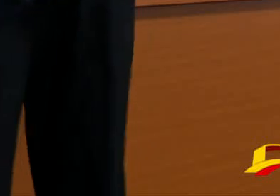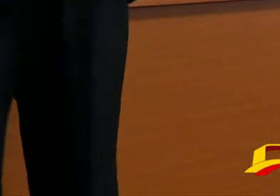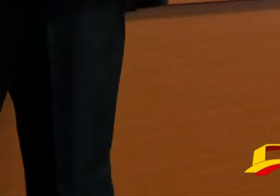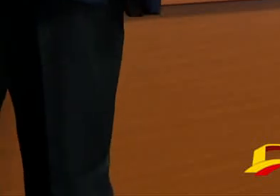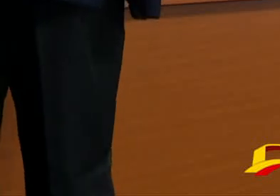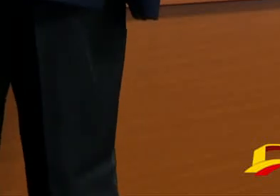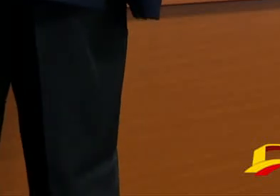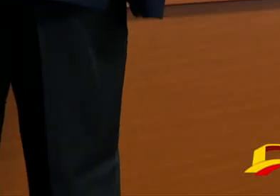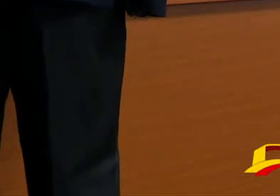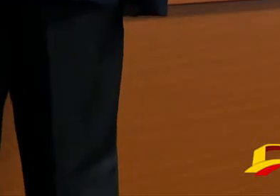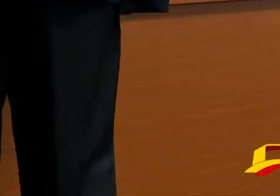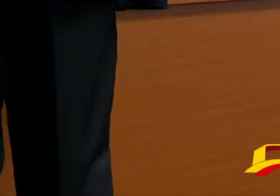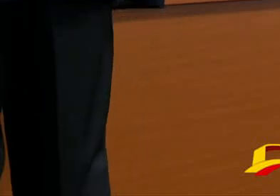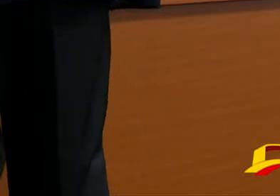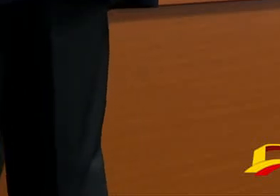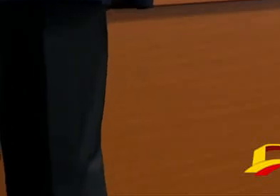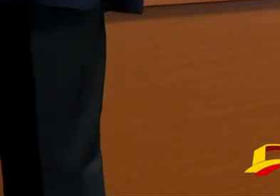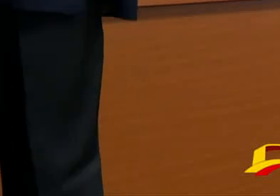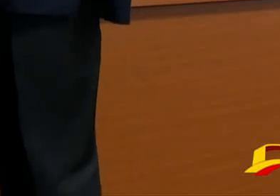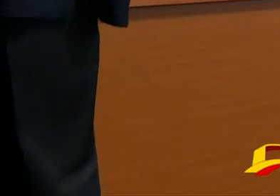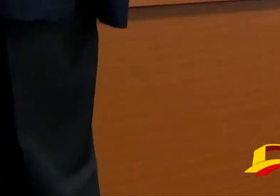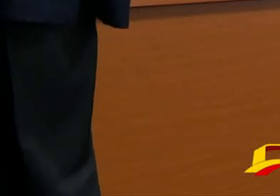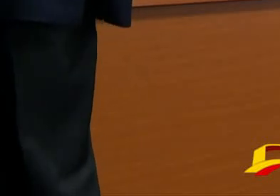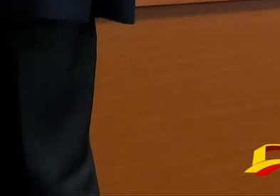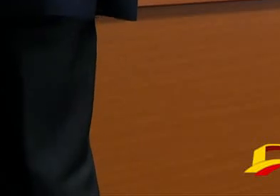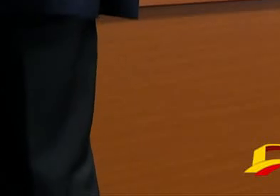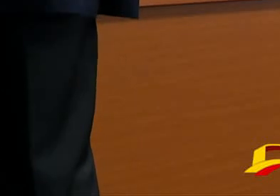em discussão ou 3422